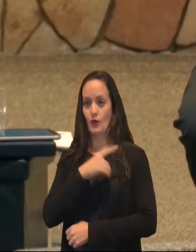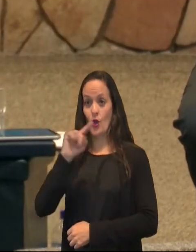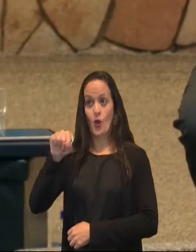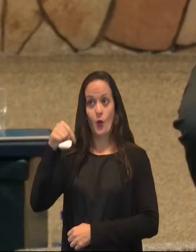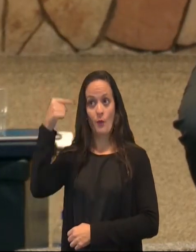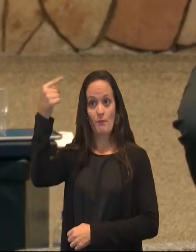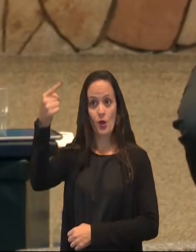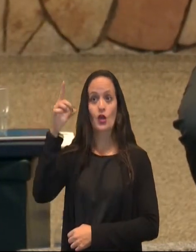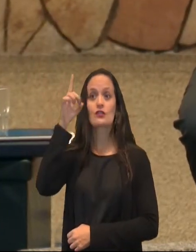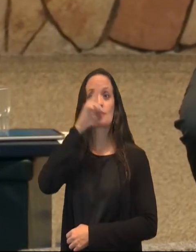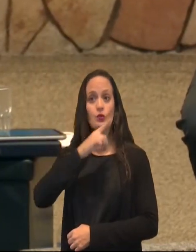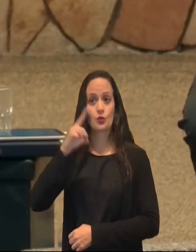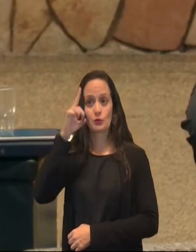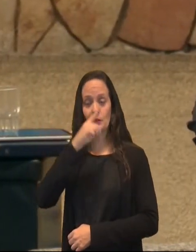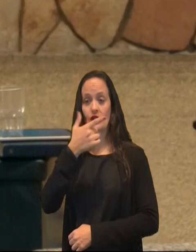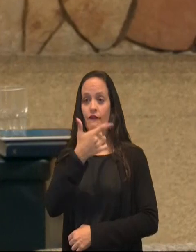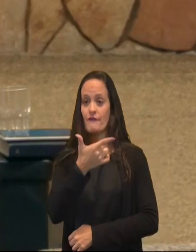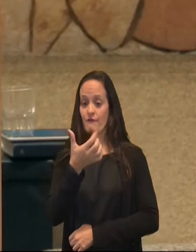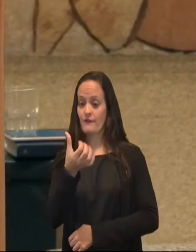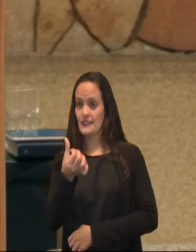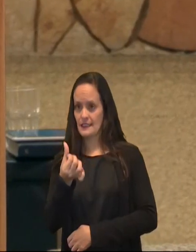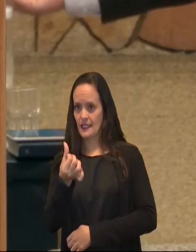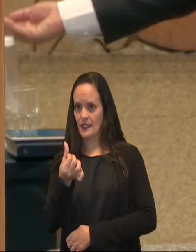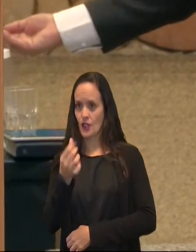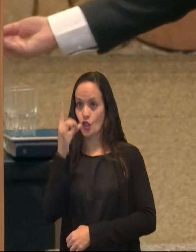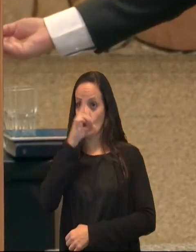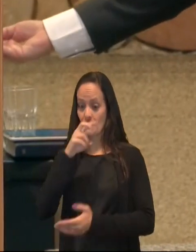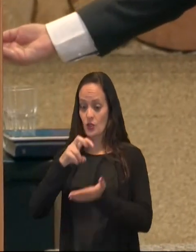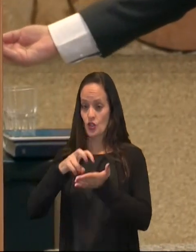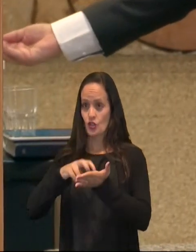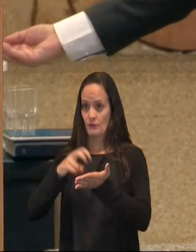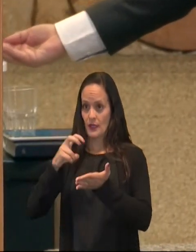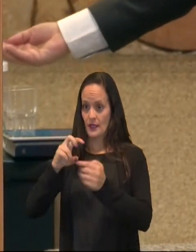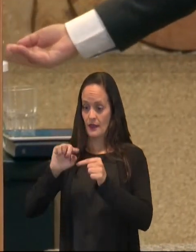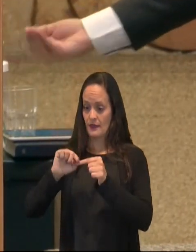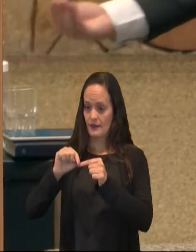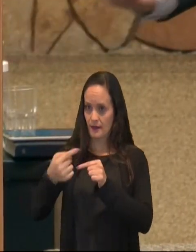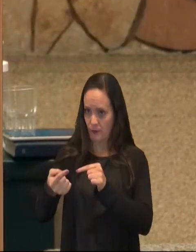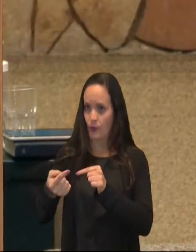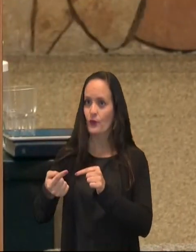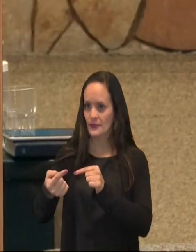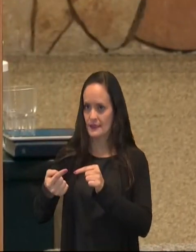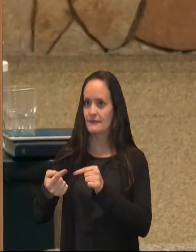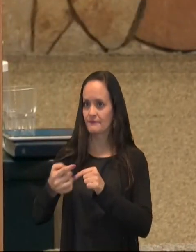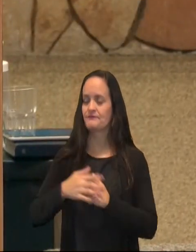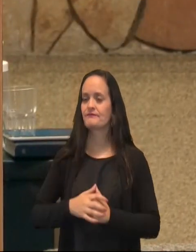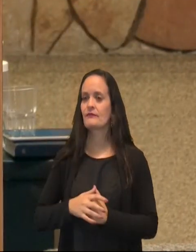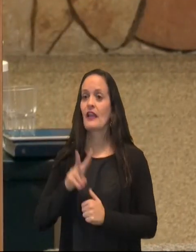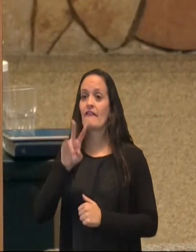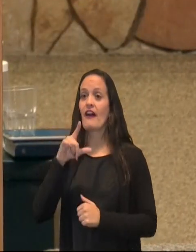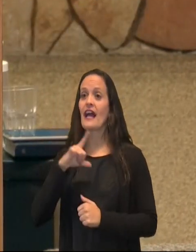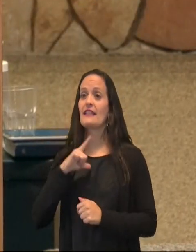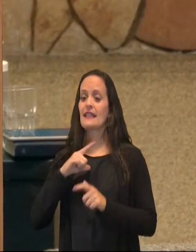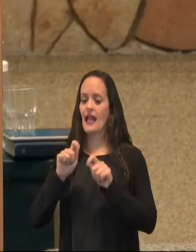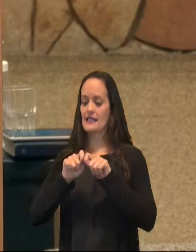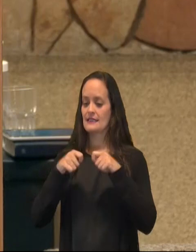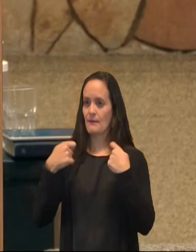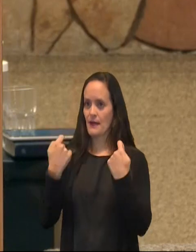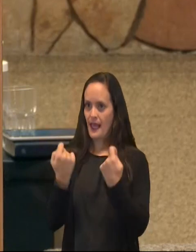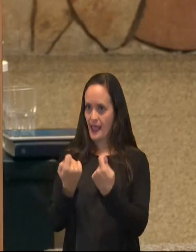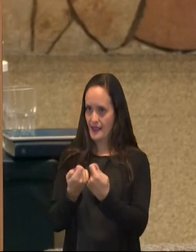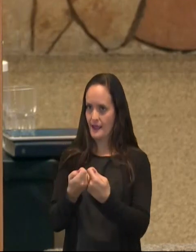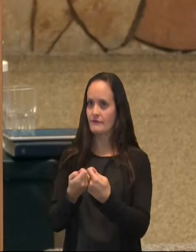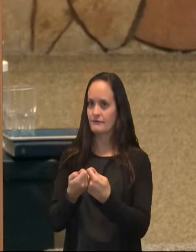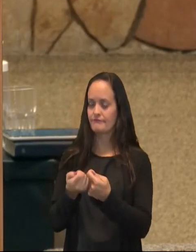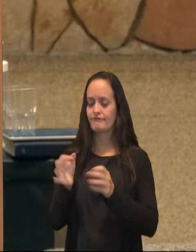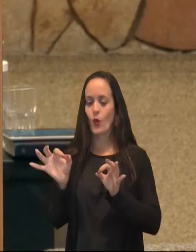domingo, dia 26, após o culto da manhã, a igreja se reunirá como assembleia para